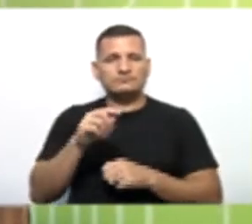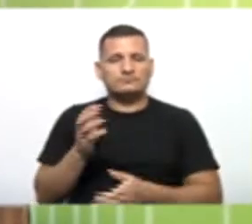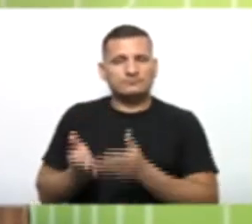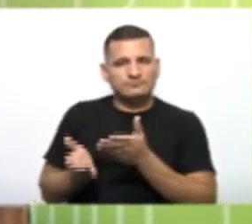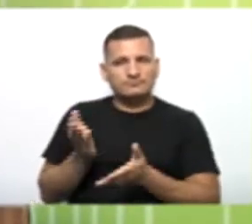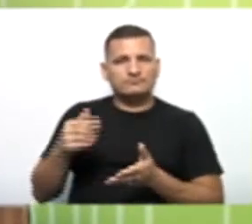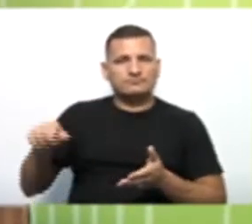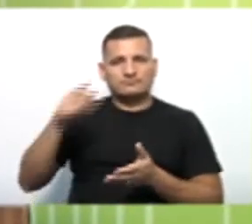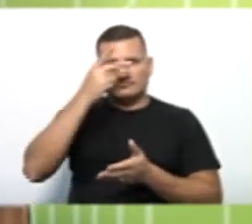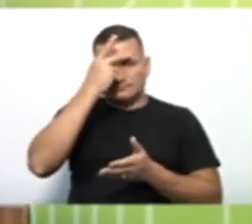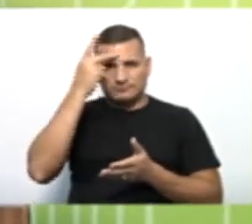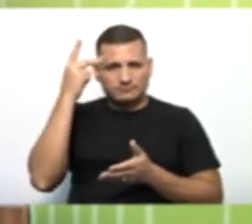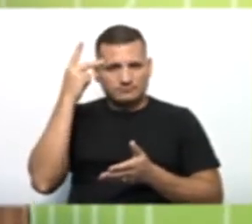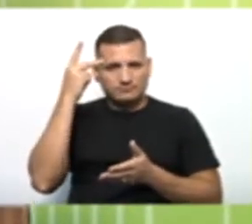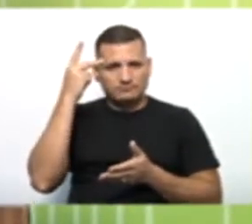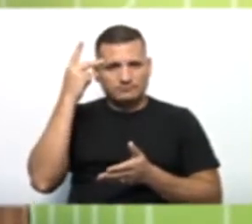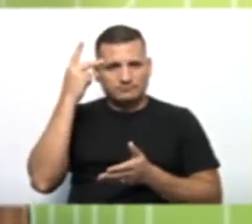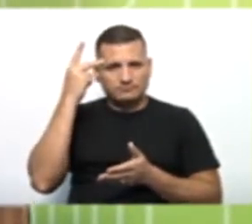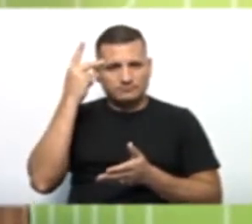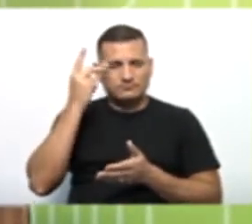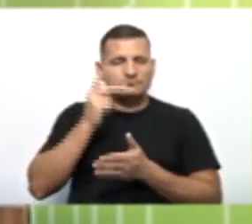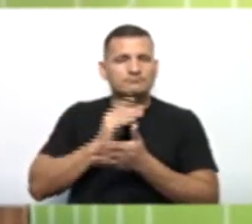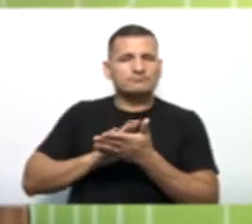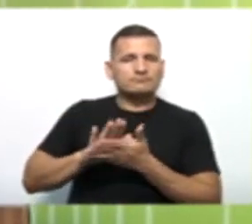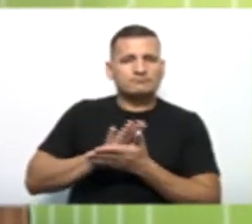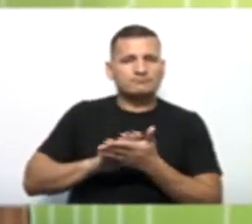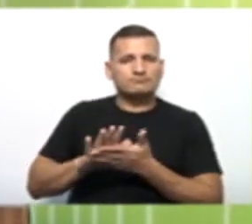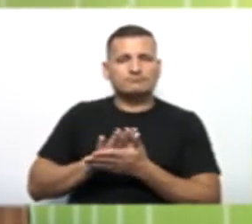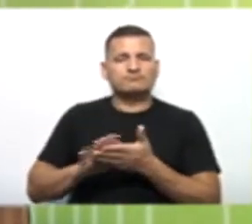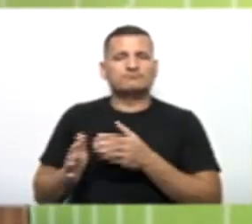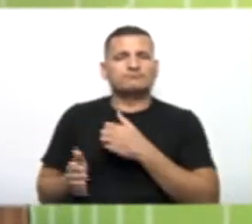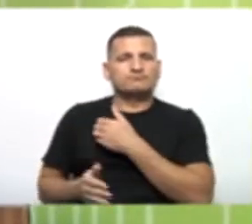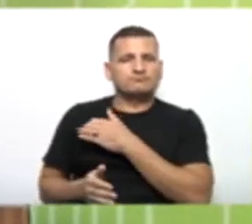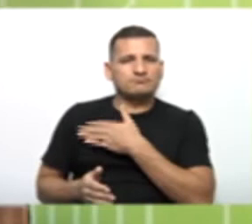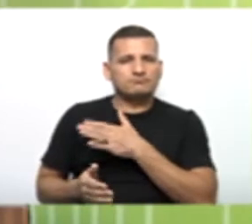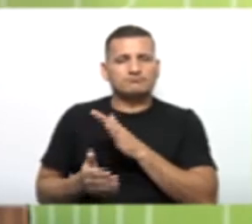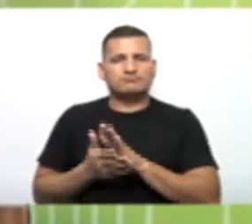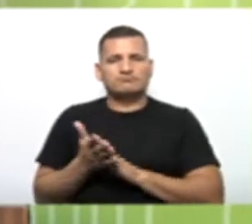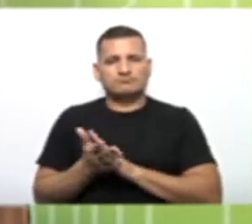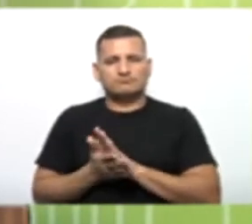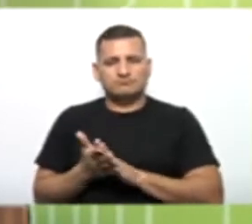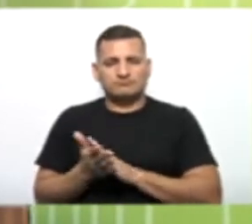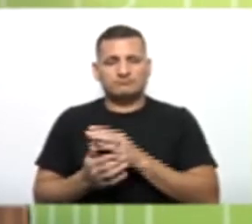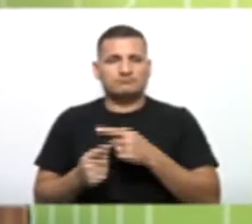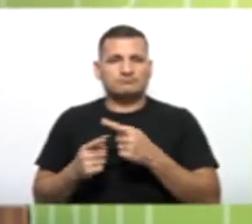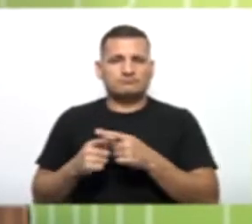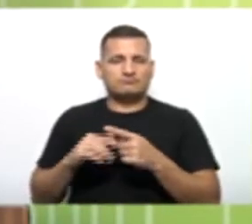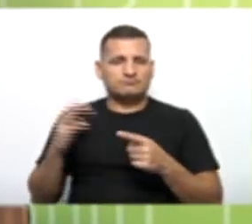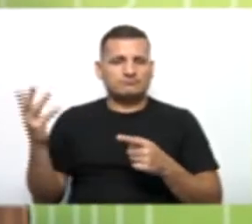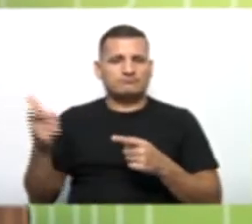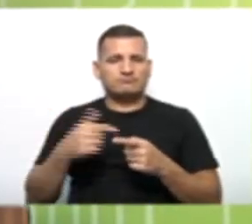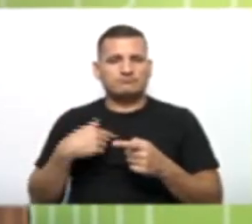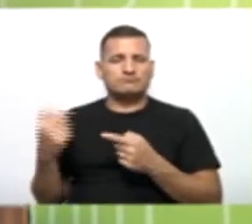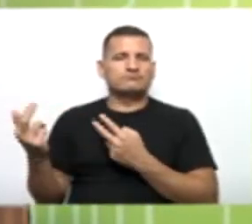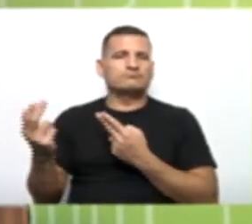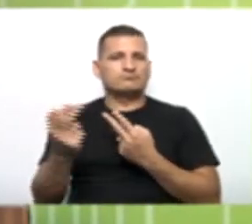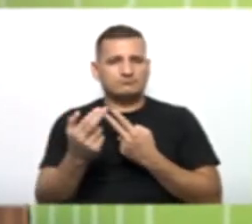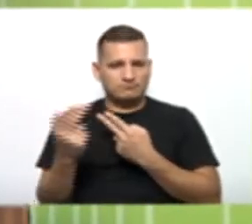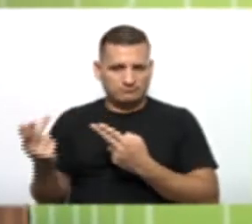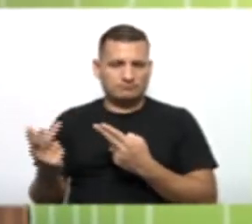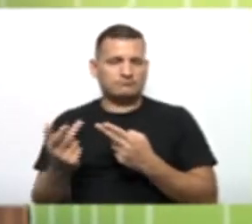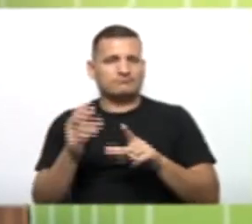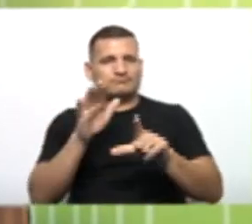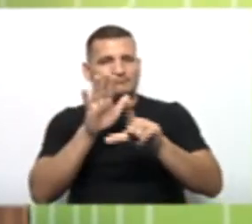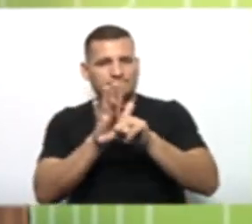atendam essas pessoas né sem nenhum tipo de distinção sem nenhuma diferença porque todos nós somos iguais perante